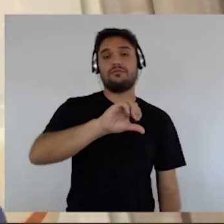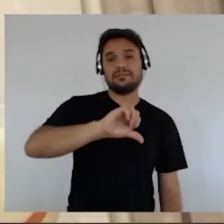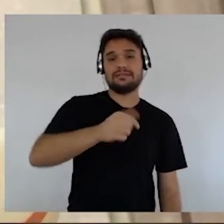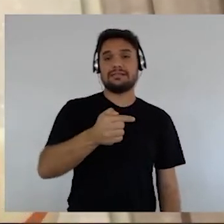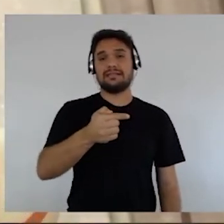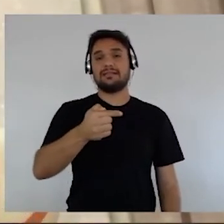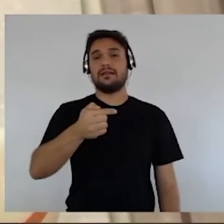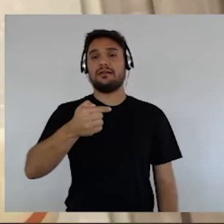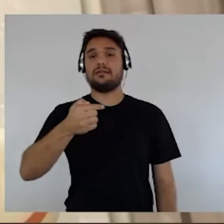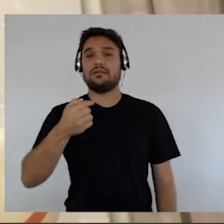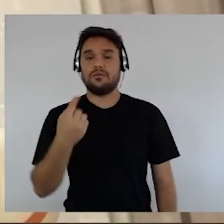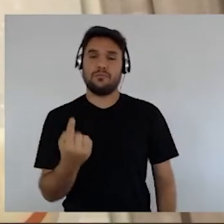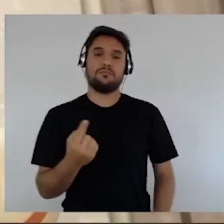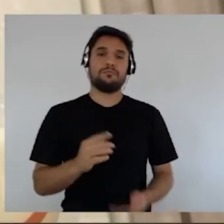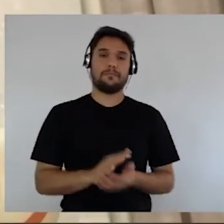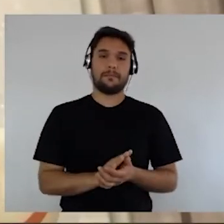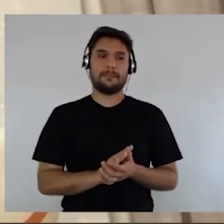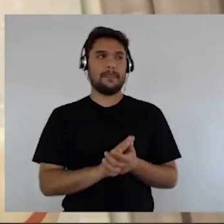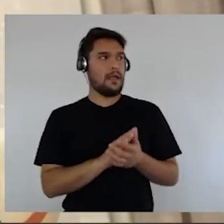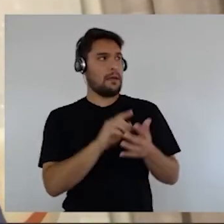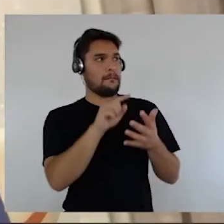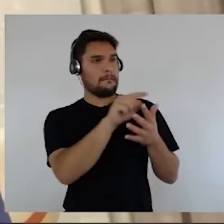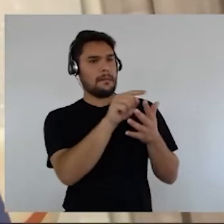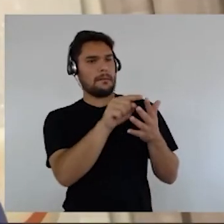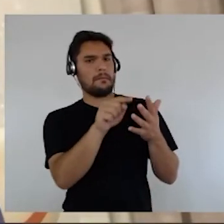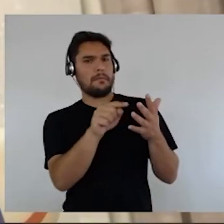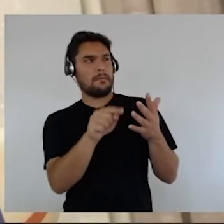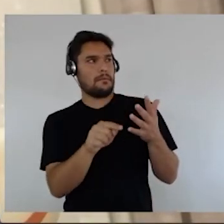971. Sobre eles é que